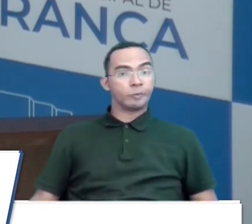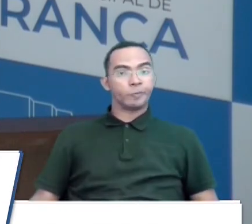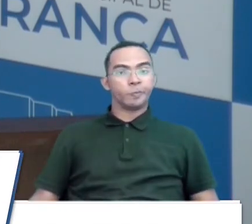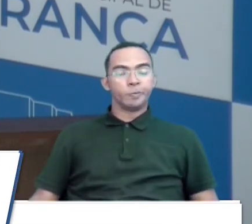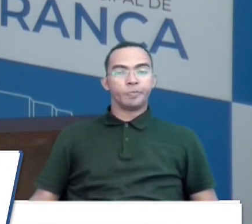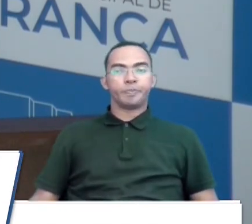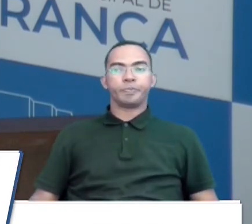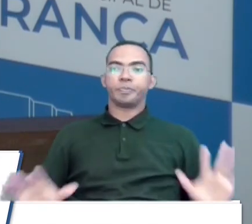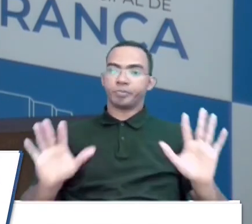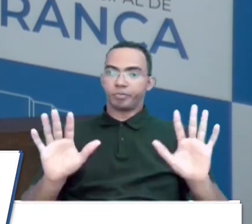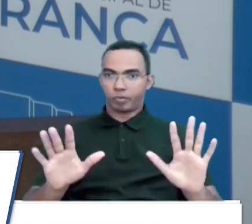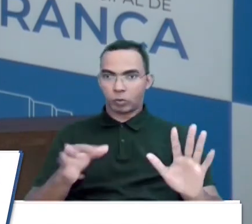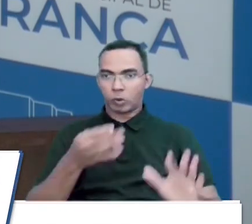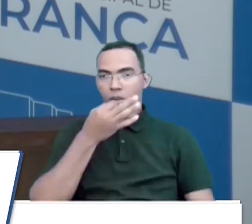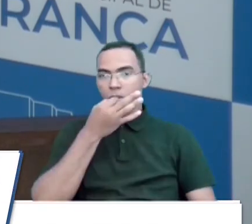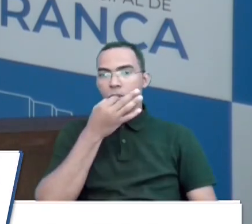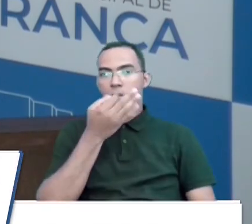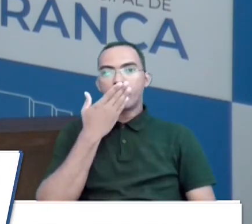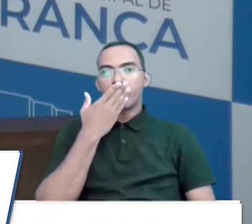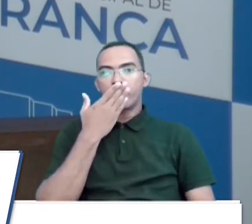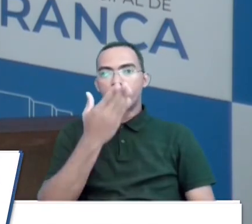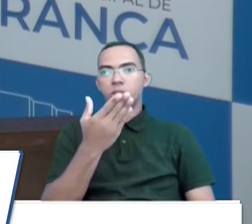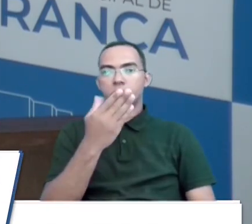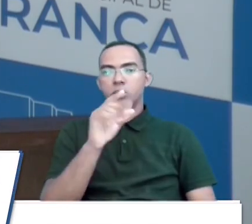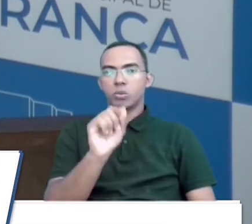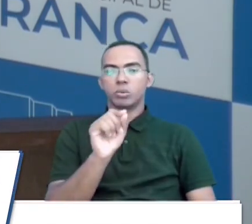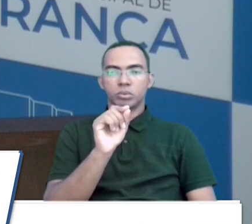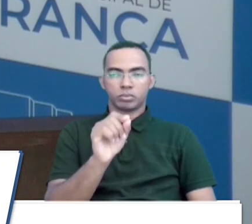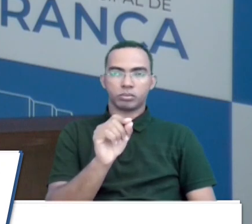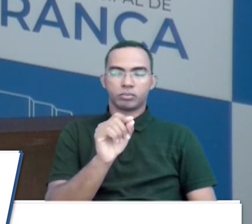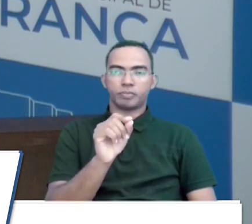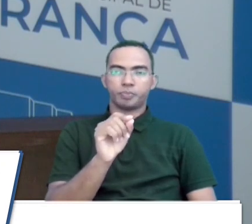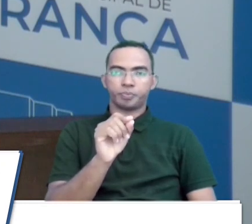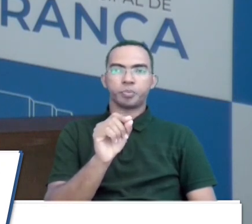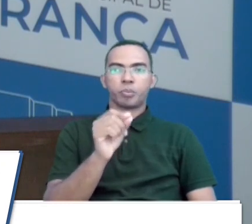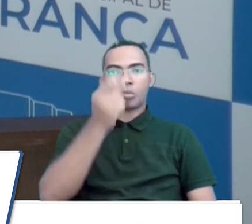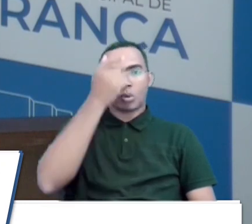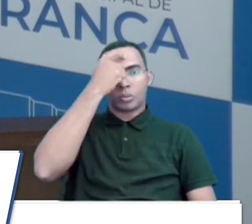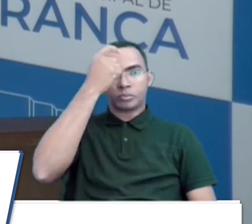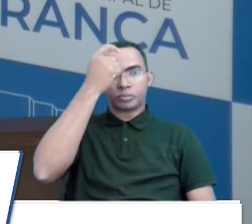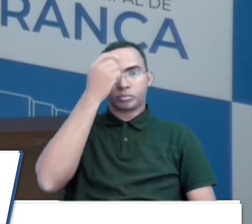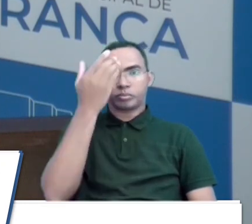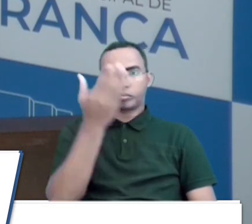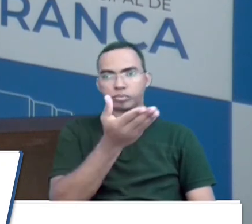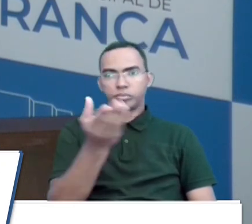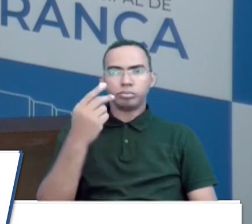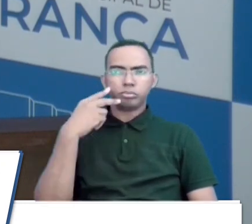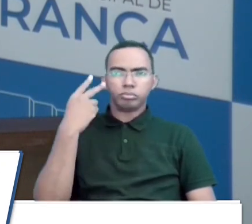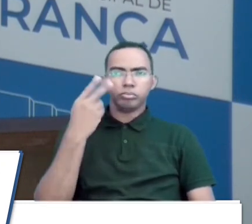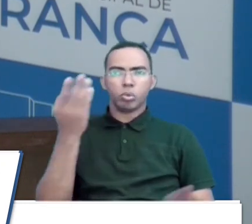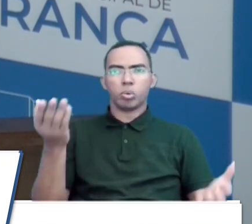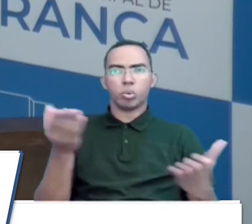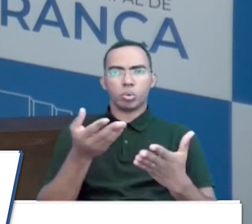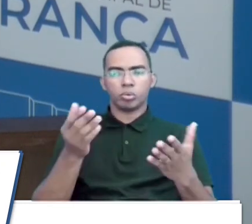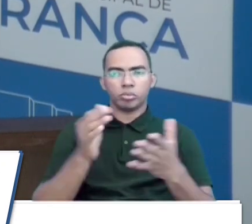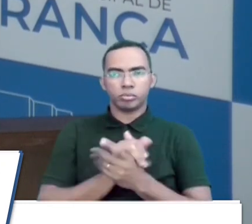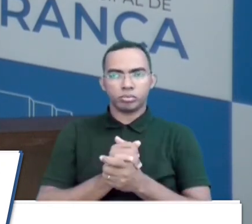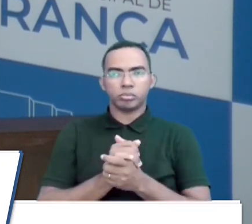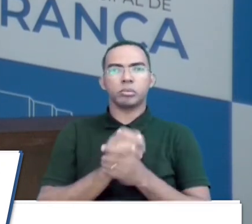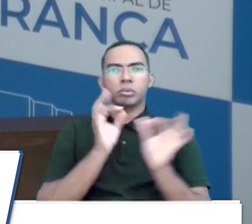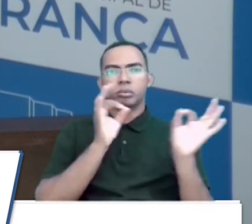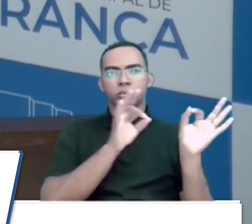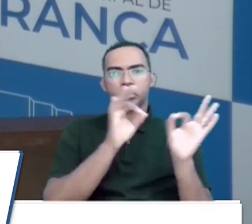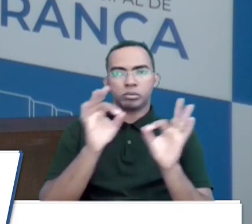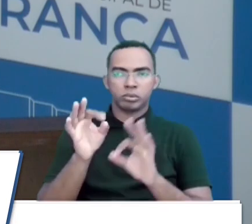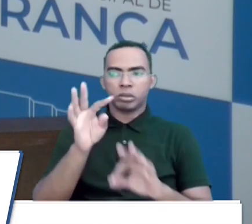Mas assim, eu pediria a consciência dos vereadores que estão aqui hoje para estar olhando esse